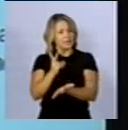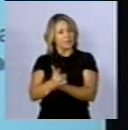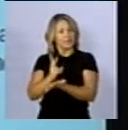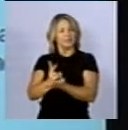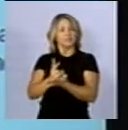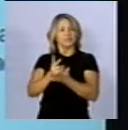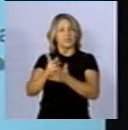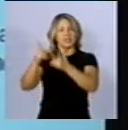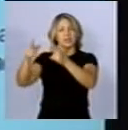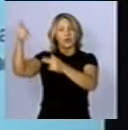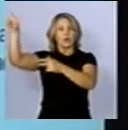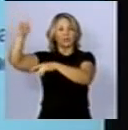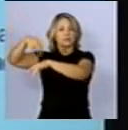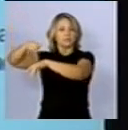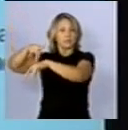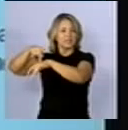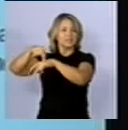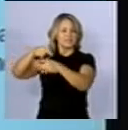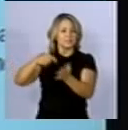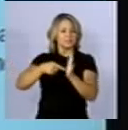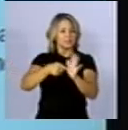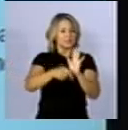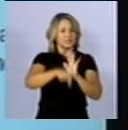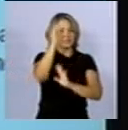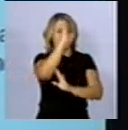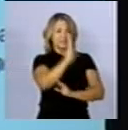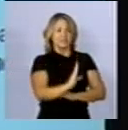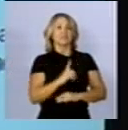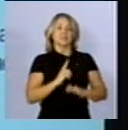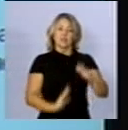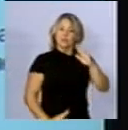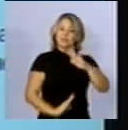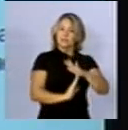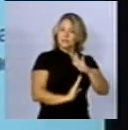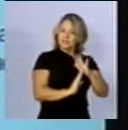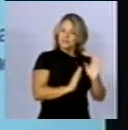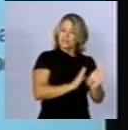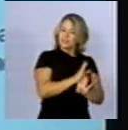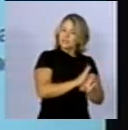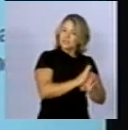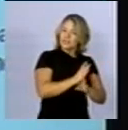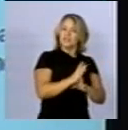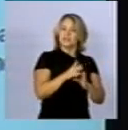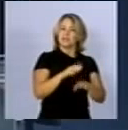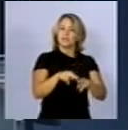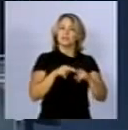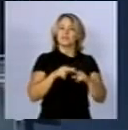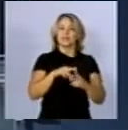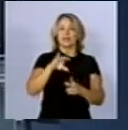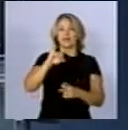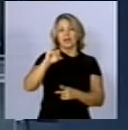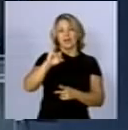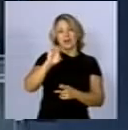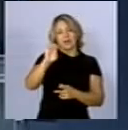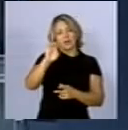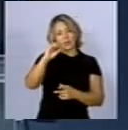estabelecendo no Brasil os mesmos limites que são recomendados pela Organização Mundial da Saúde.